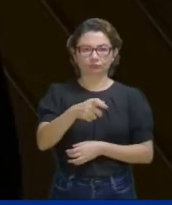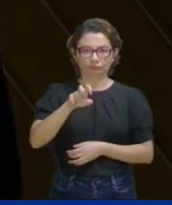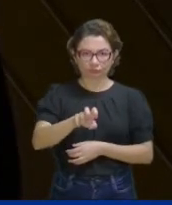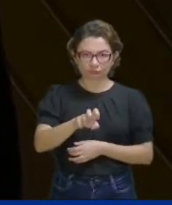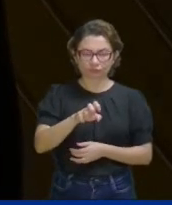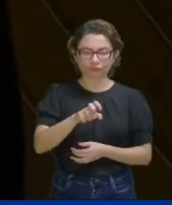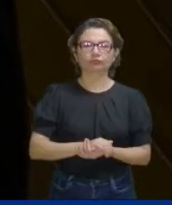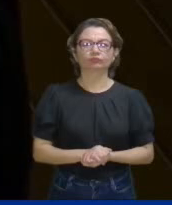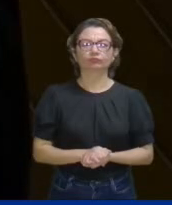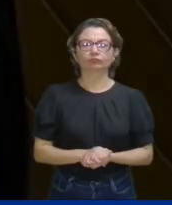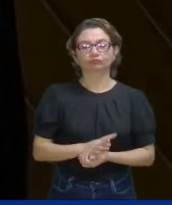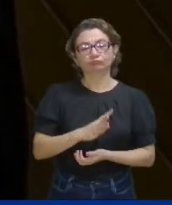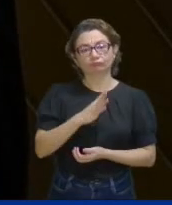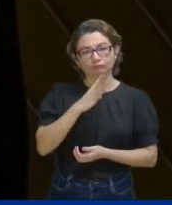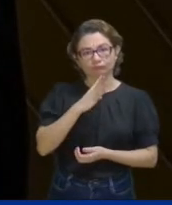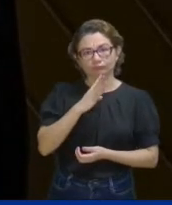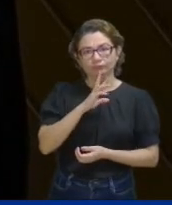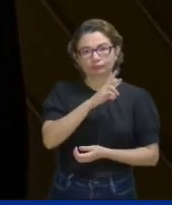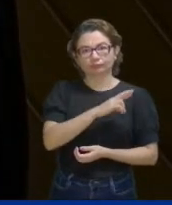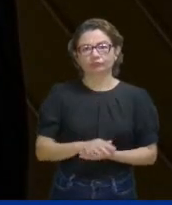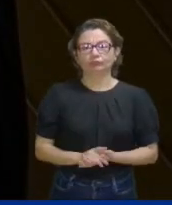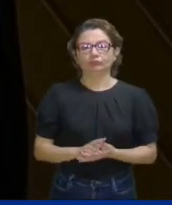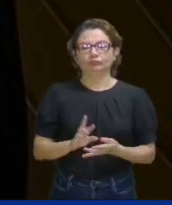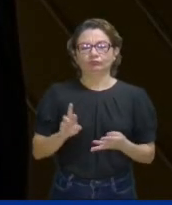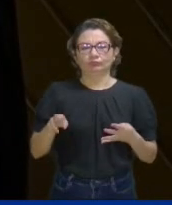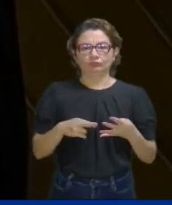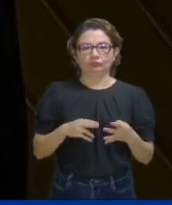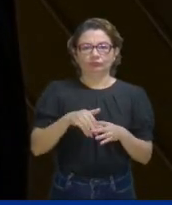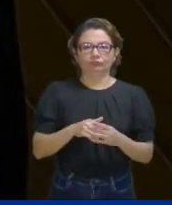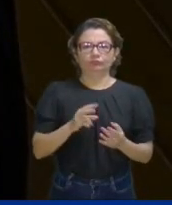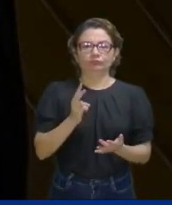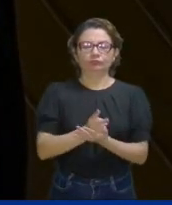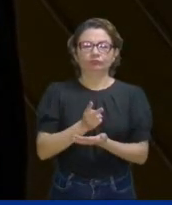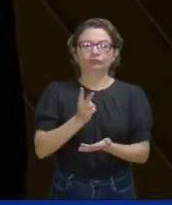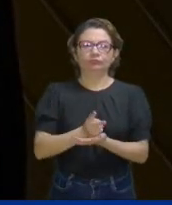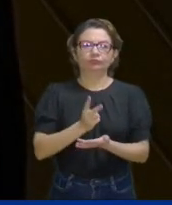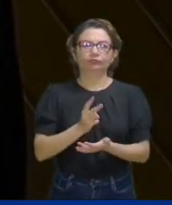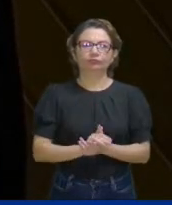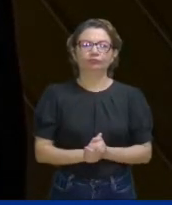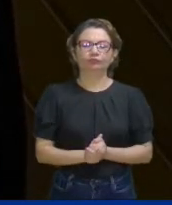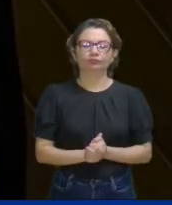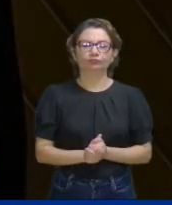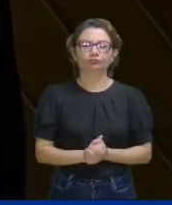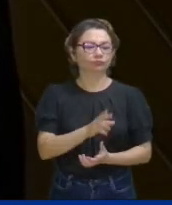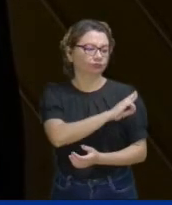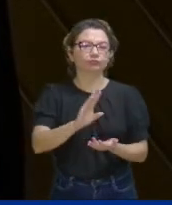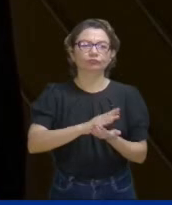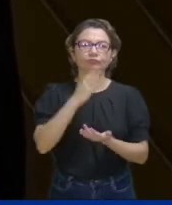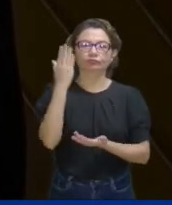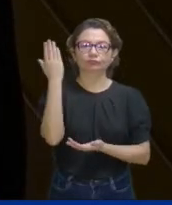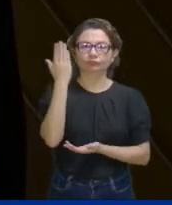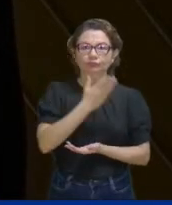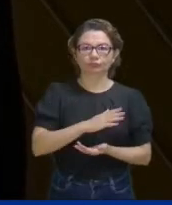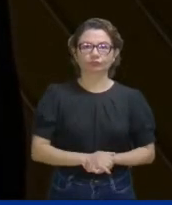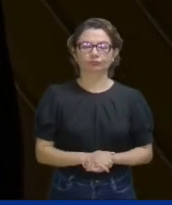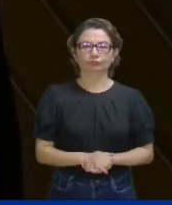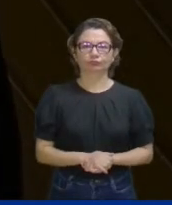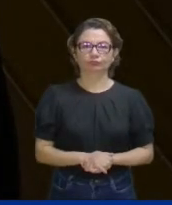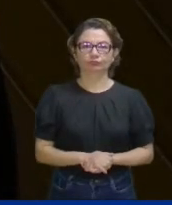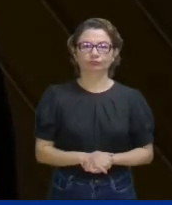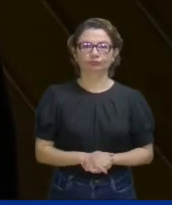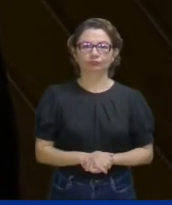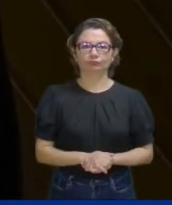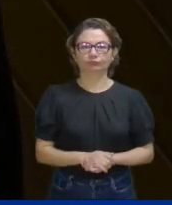2025, que conheceu do recurso eleitoral e no mérito negou-lhe provimento para manter a desaprovação das contas do ora recorrente.